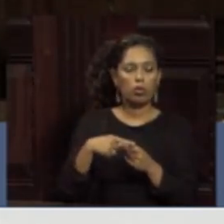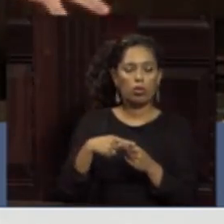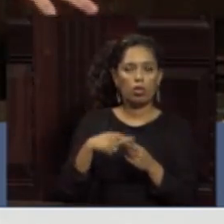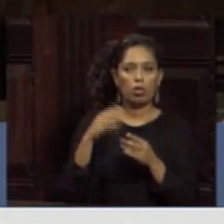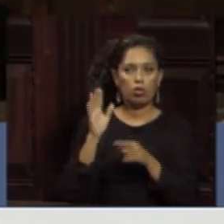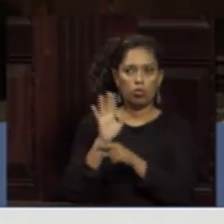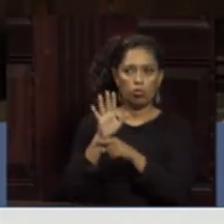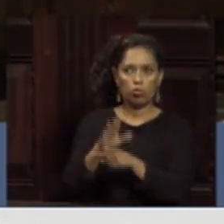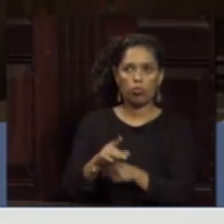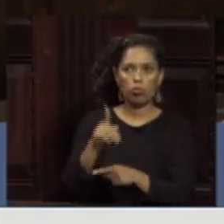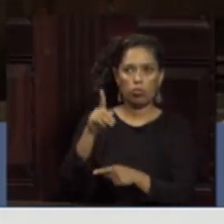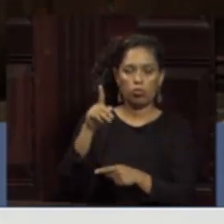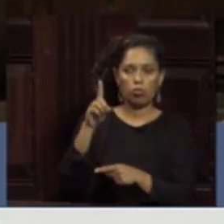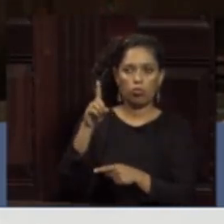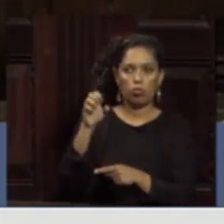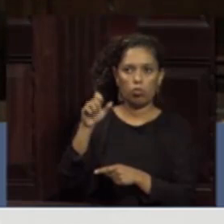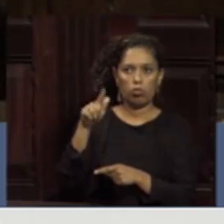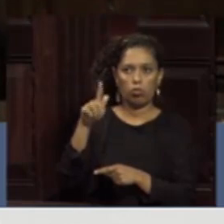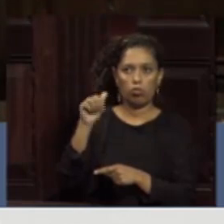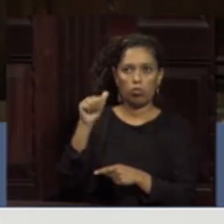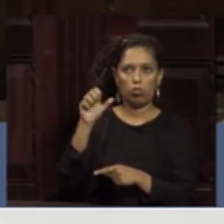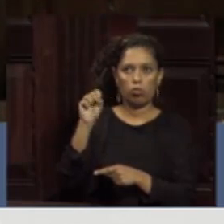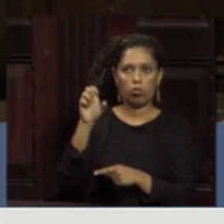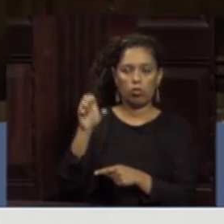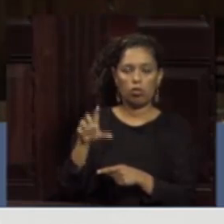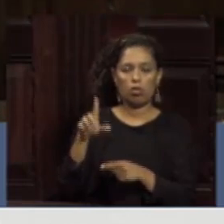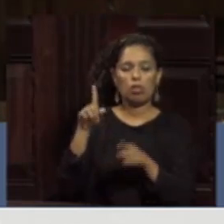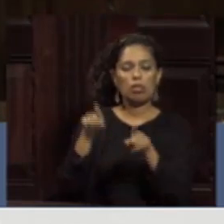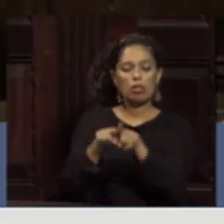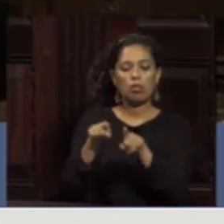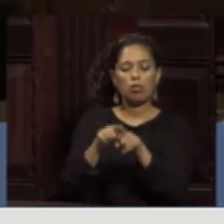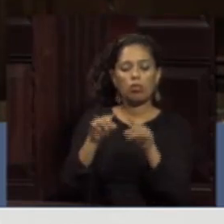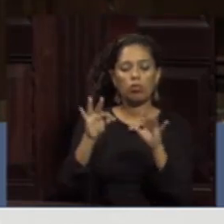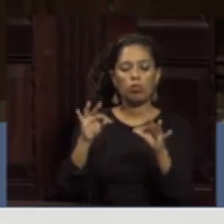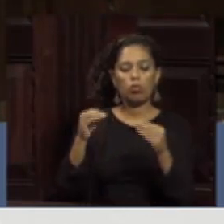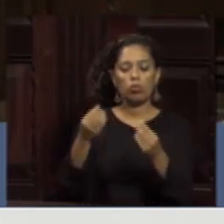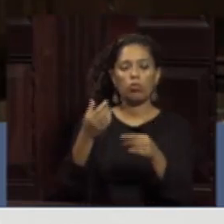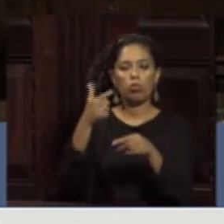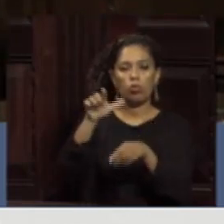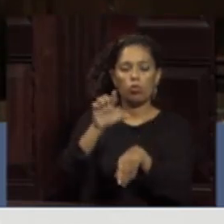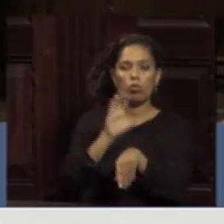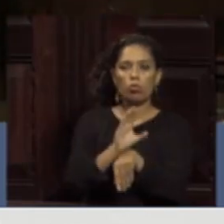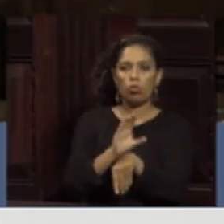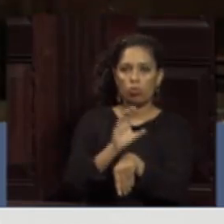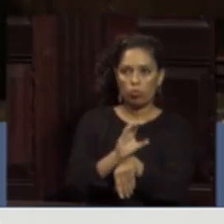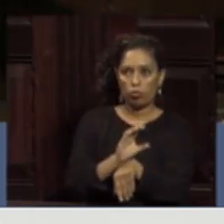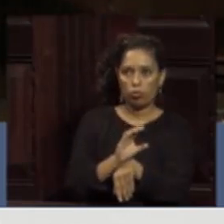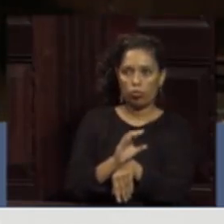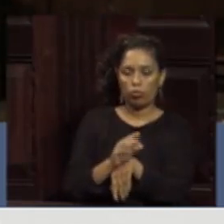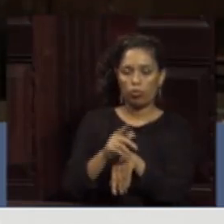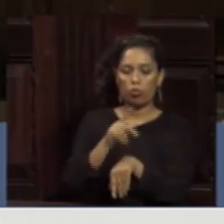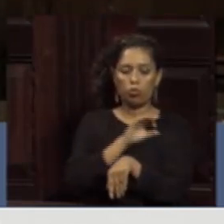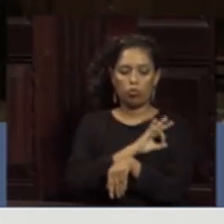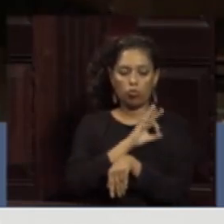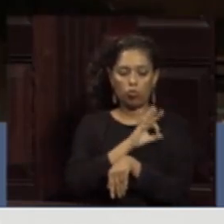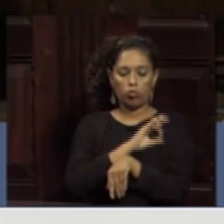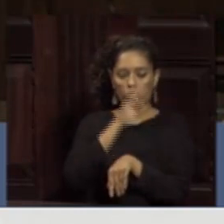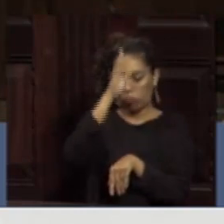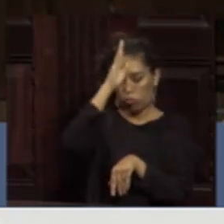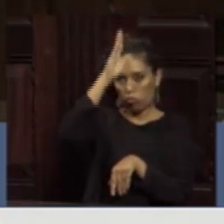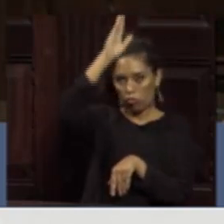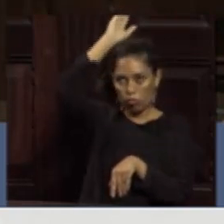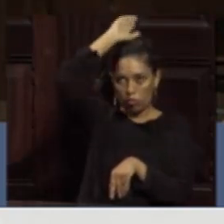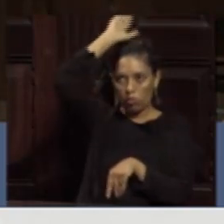DEGASE, mas em relação também a todos os concursos. Tem sido, para a Polícia Militar, Bombeiros, tem sido uma